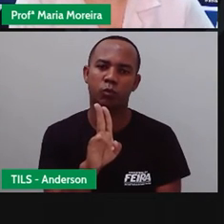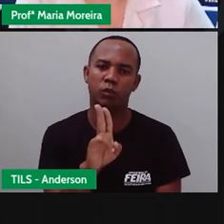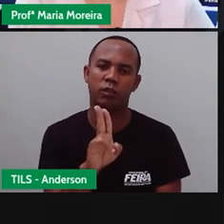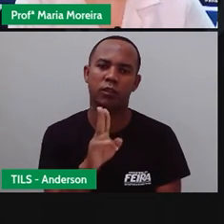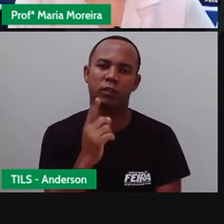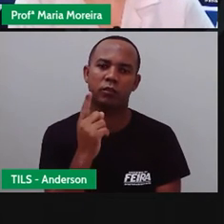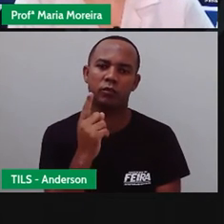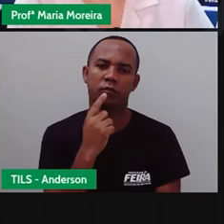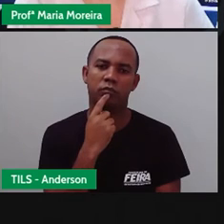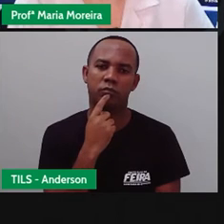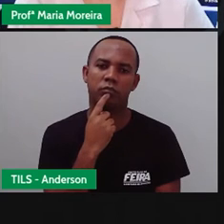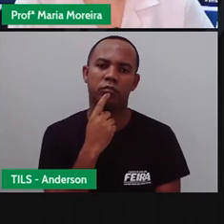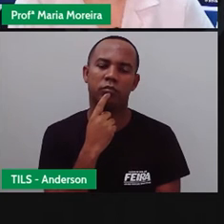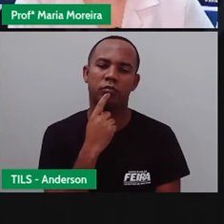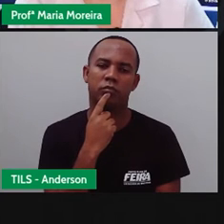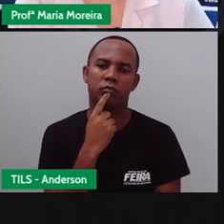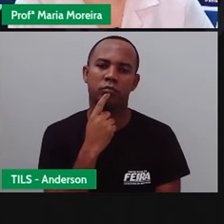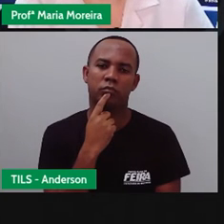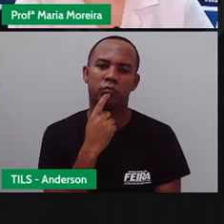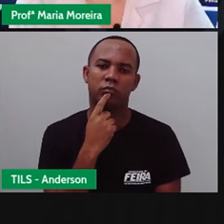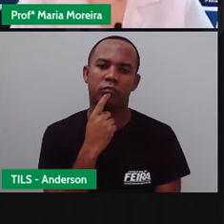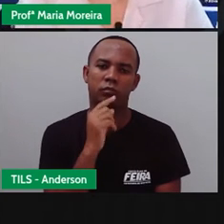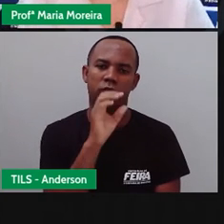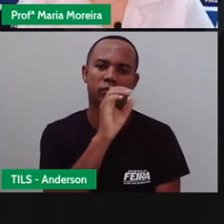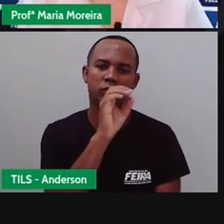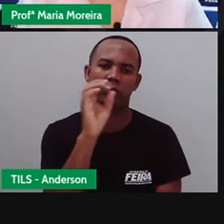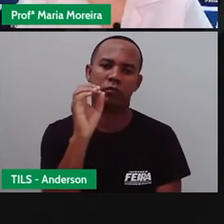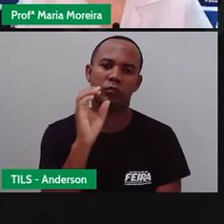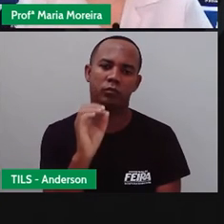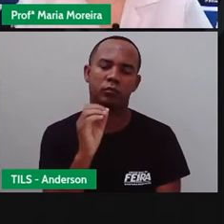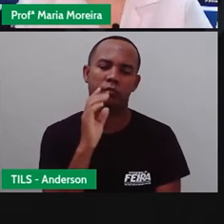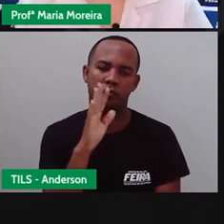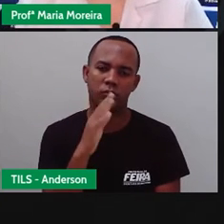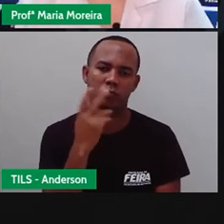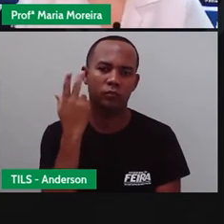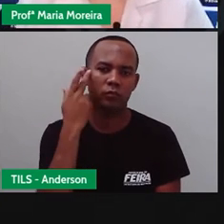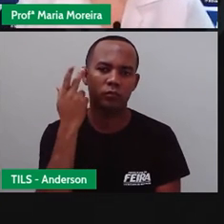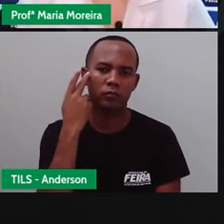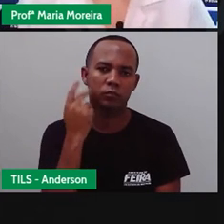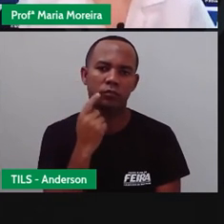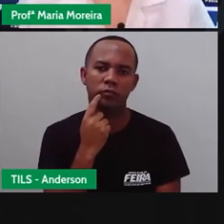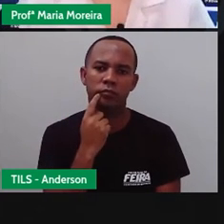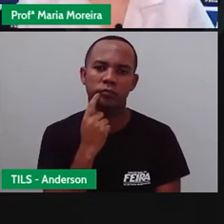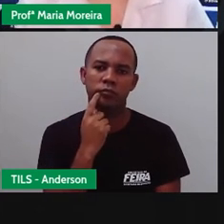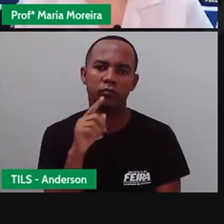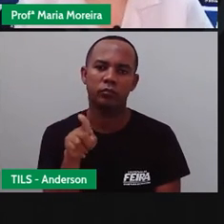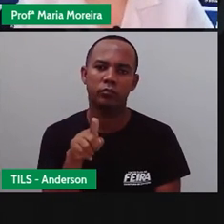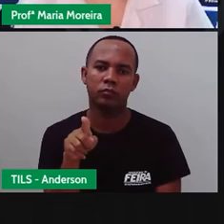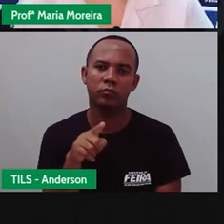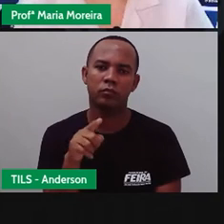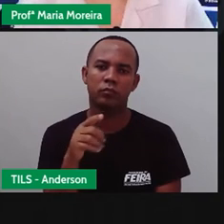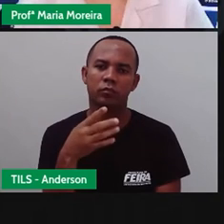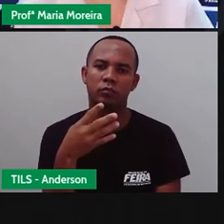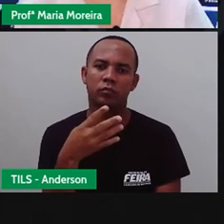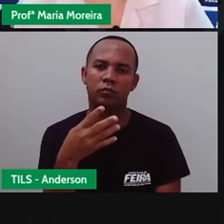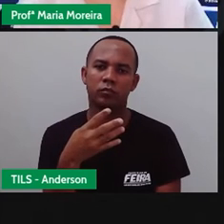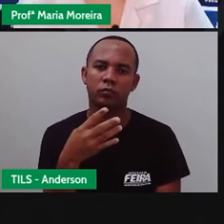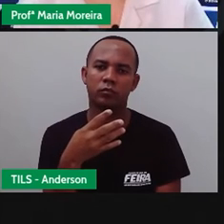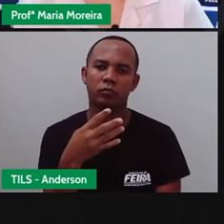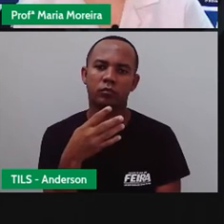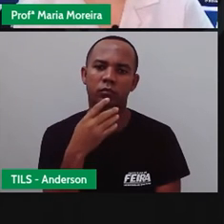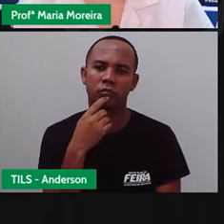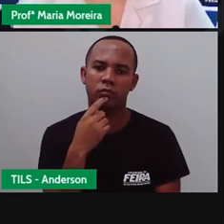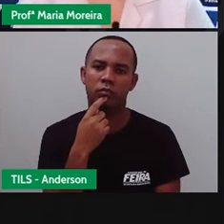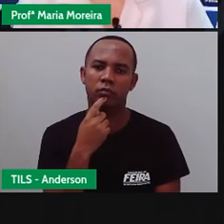unidade pronto completei aqui os espaços e vamos lá em 415 agora